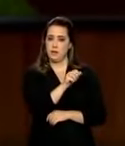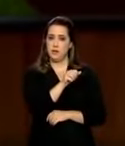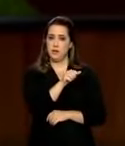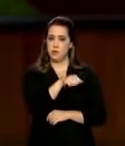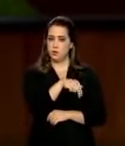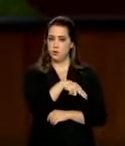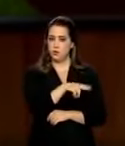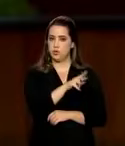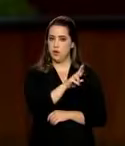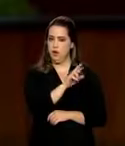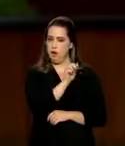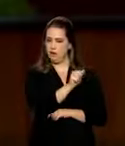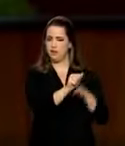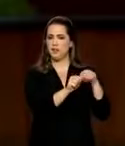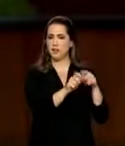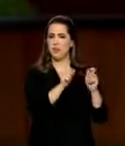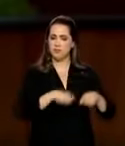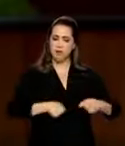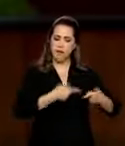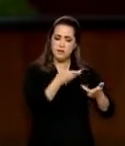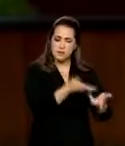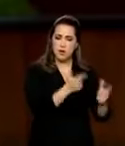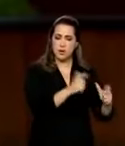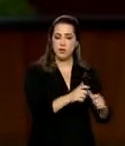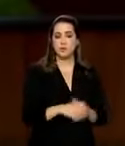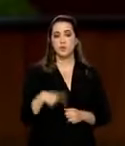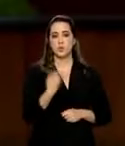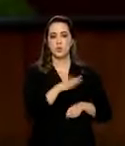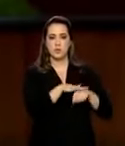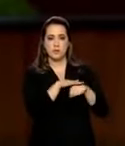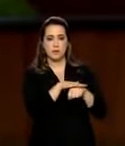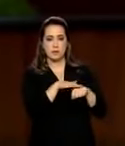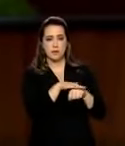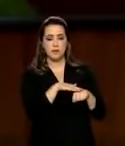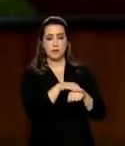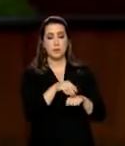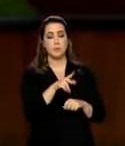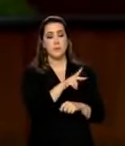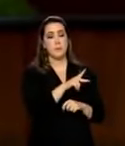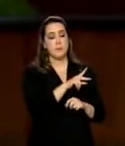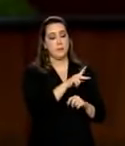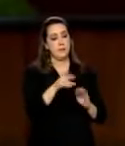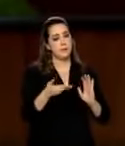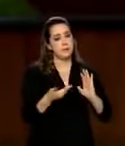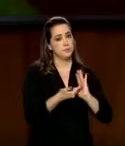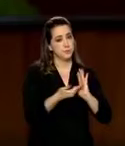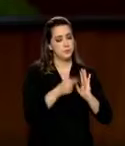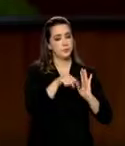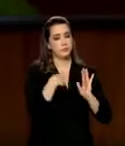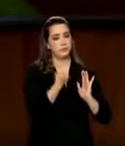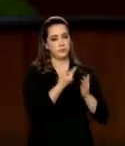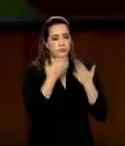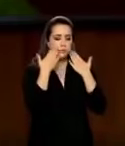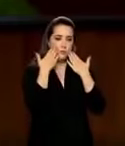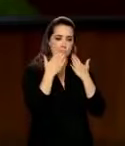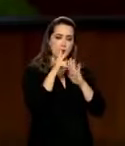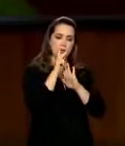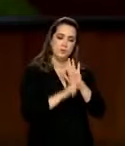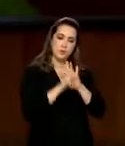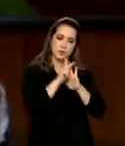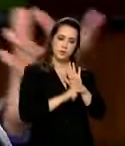de fora do Brasil também. Então, estamos conversando com o Arthur Lira, no primeiro momento, para ver se a gente apresenta um